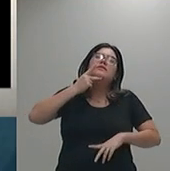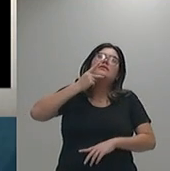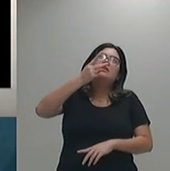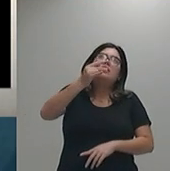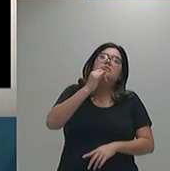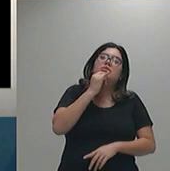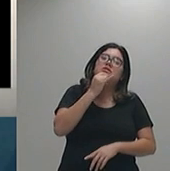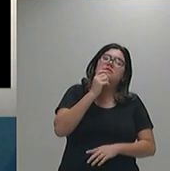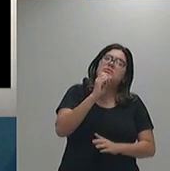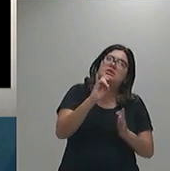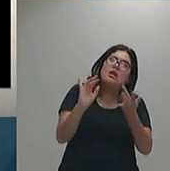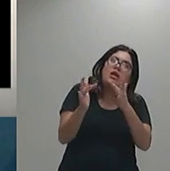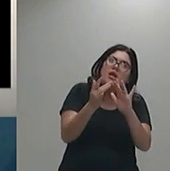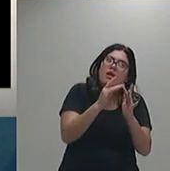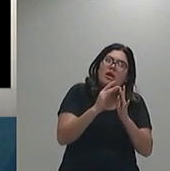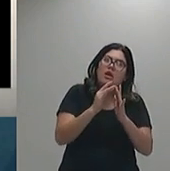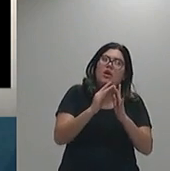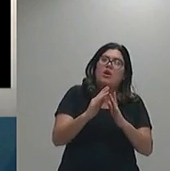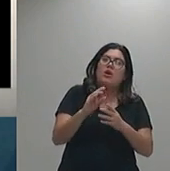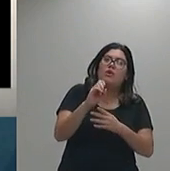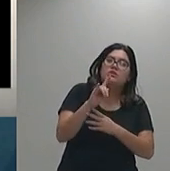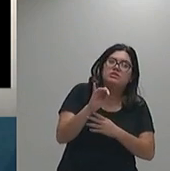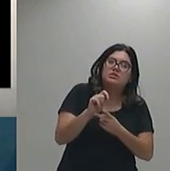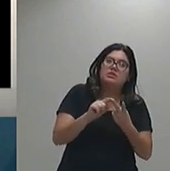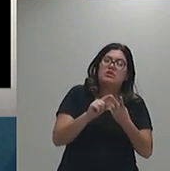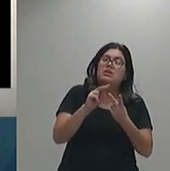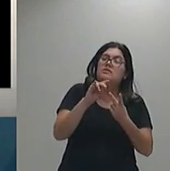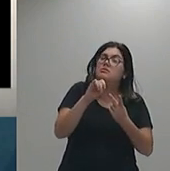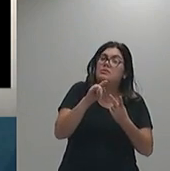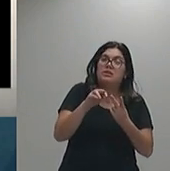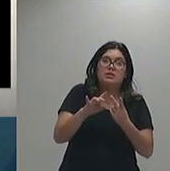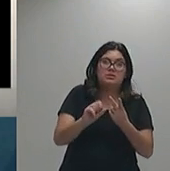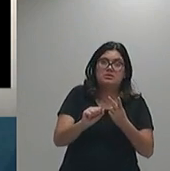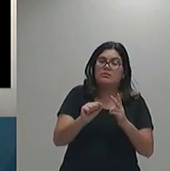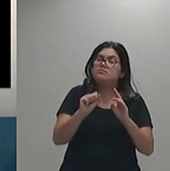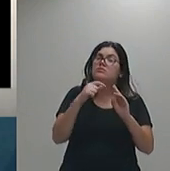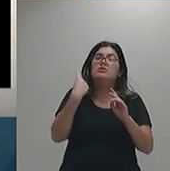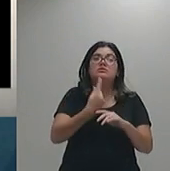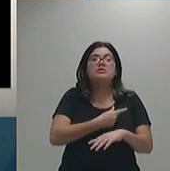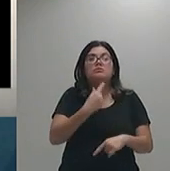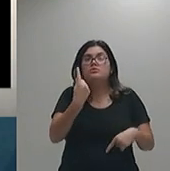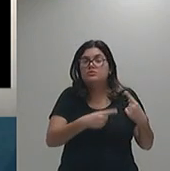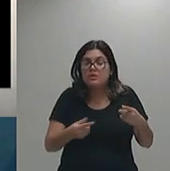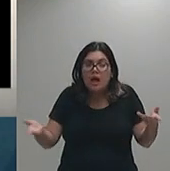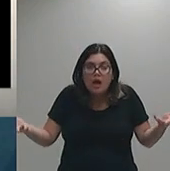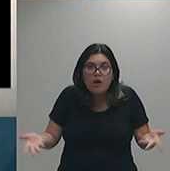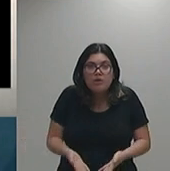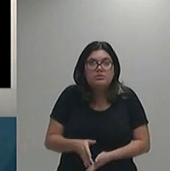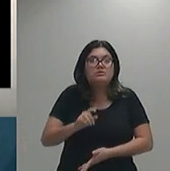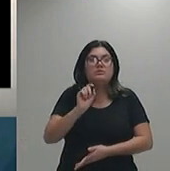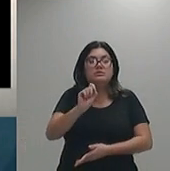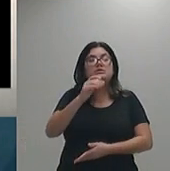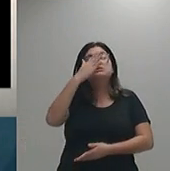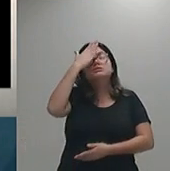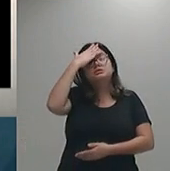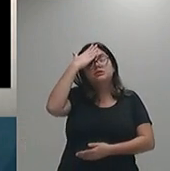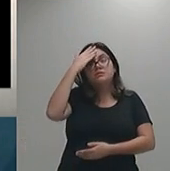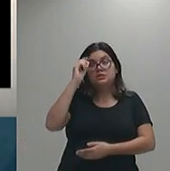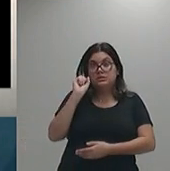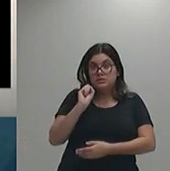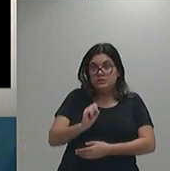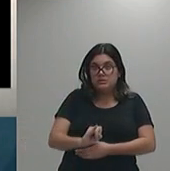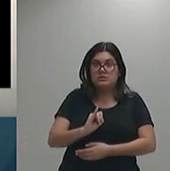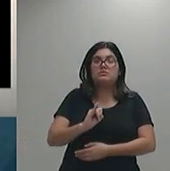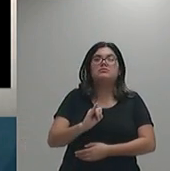continência ou litispendência o que está aqui em jogo nesse momento é saber se o